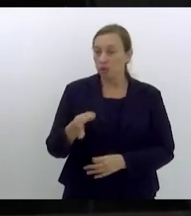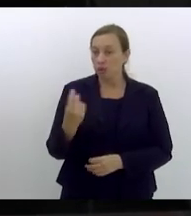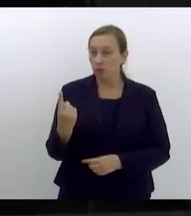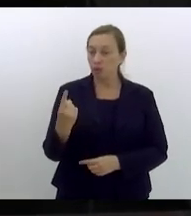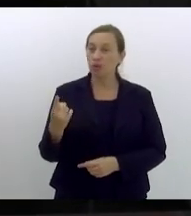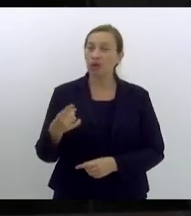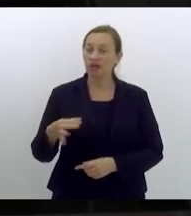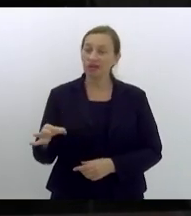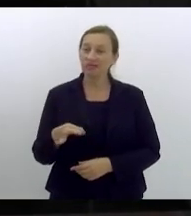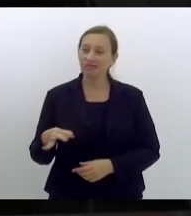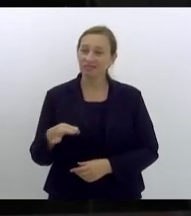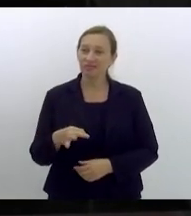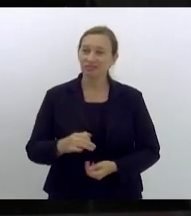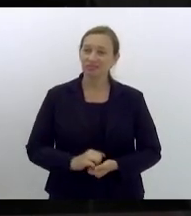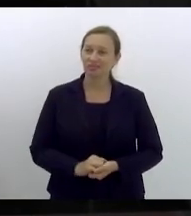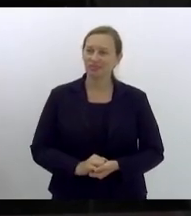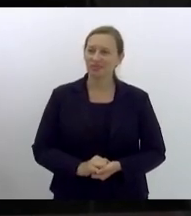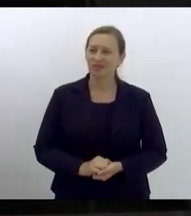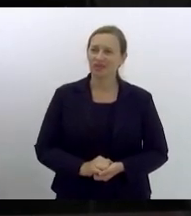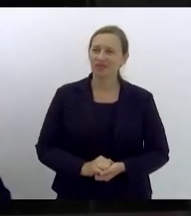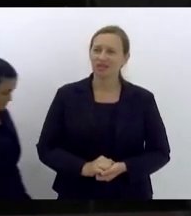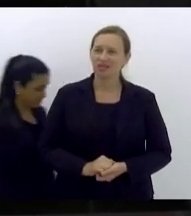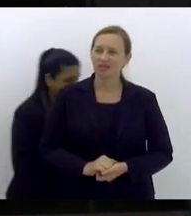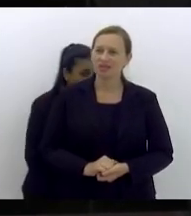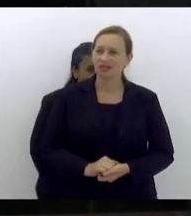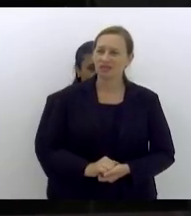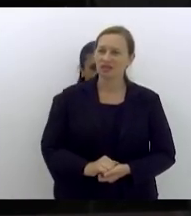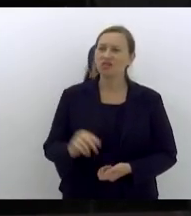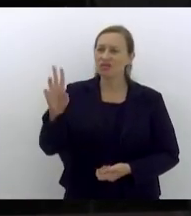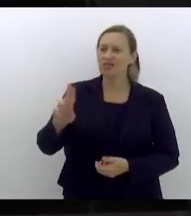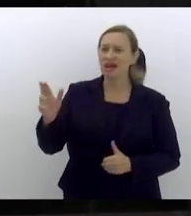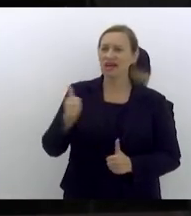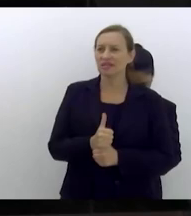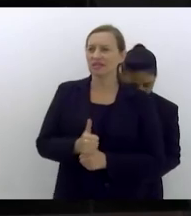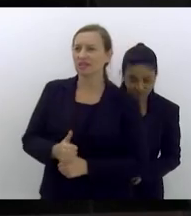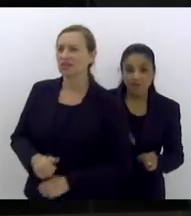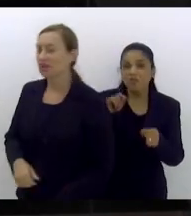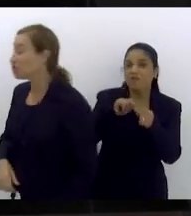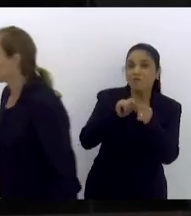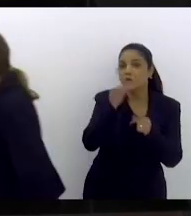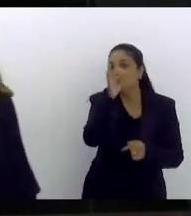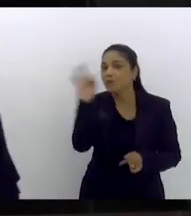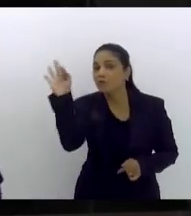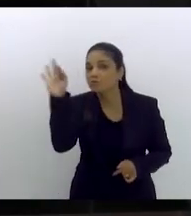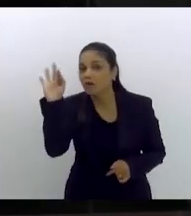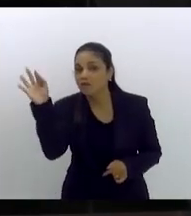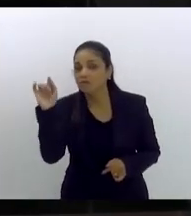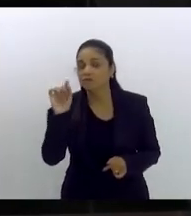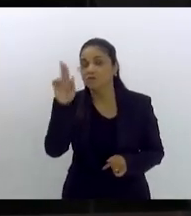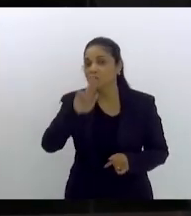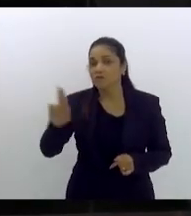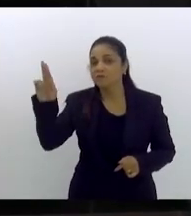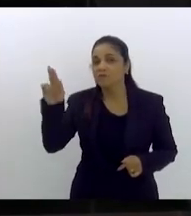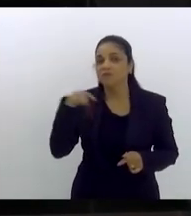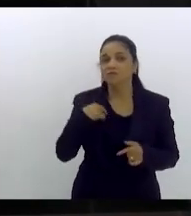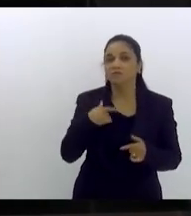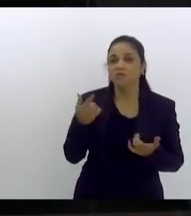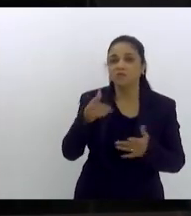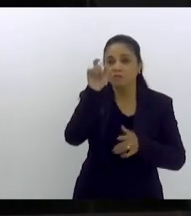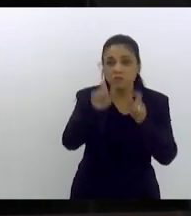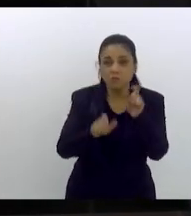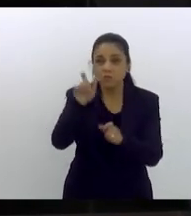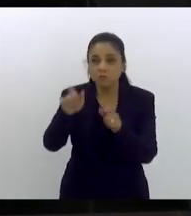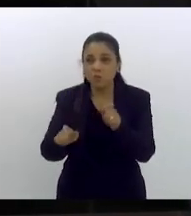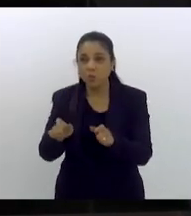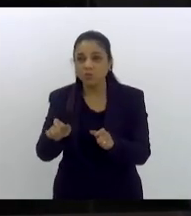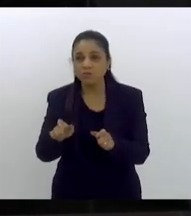aí o que que foi feito nas Universidade quantas pessoas pesquisadores são importantes para o